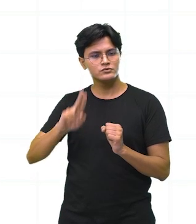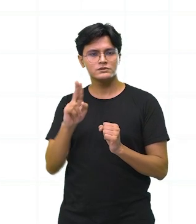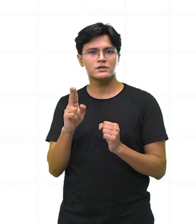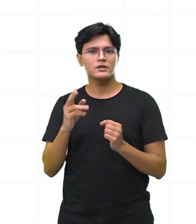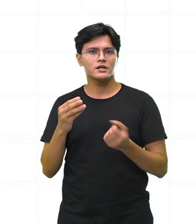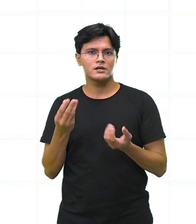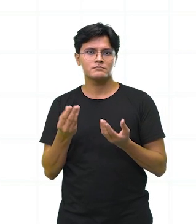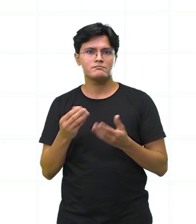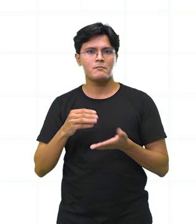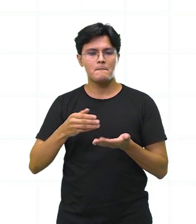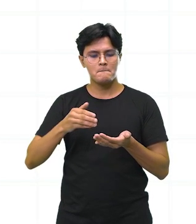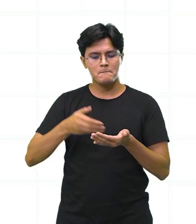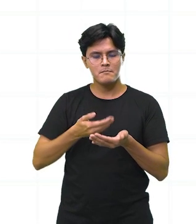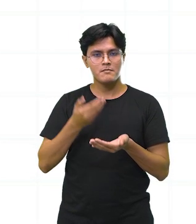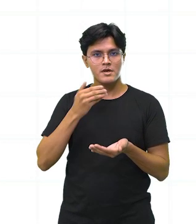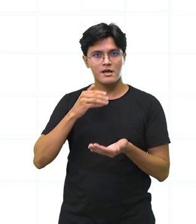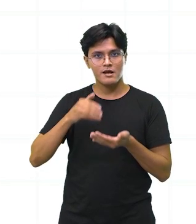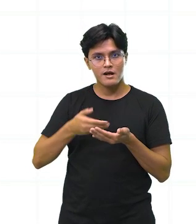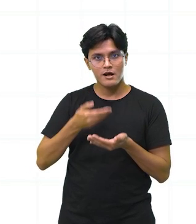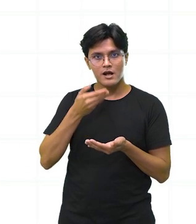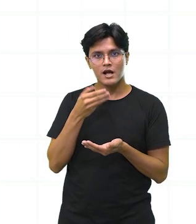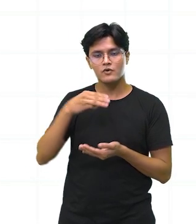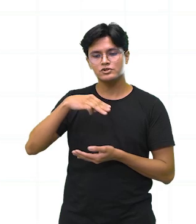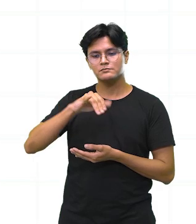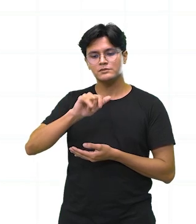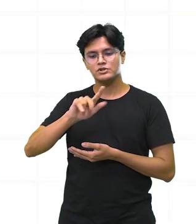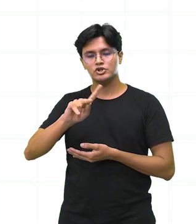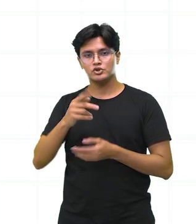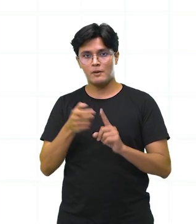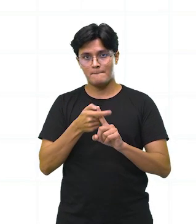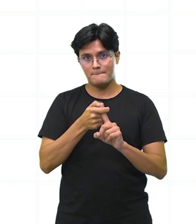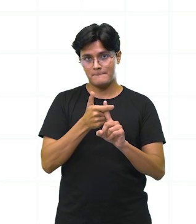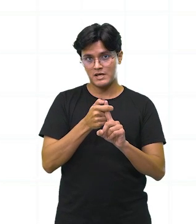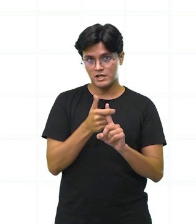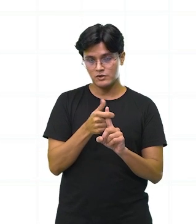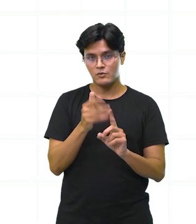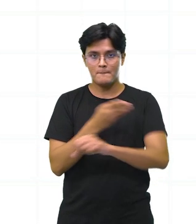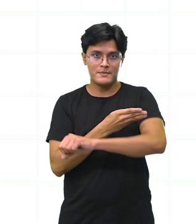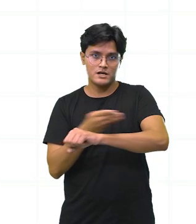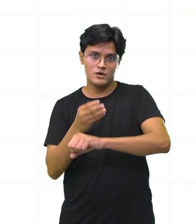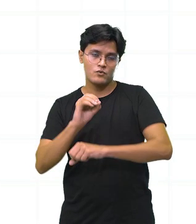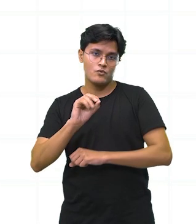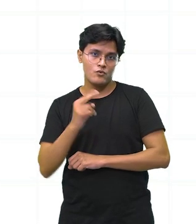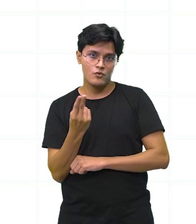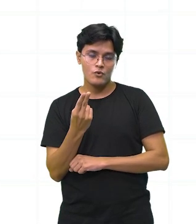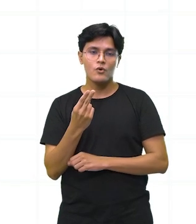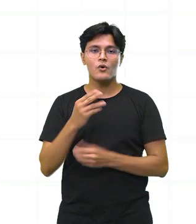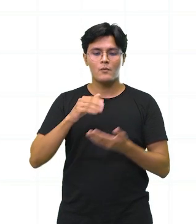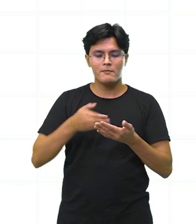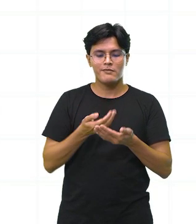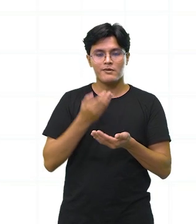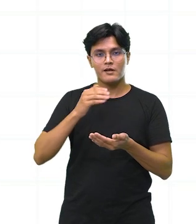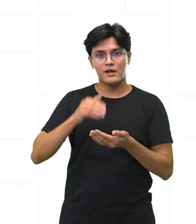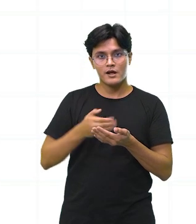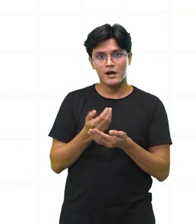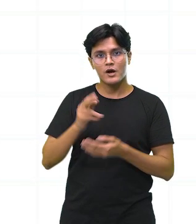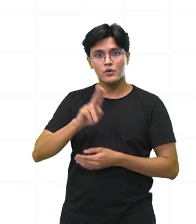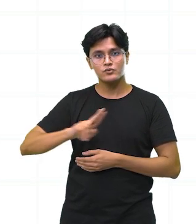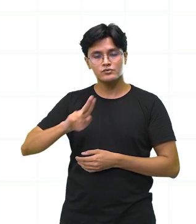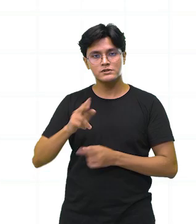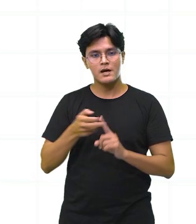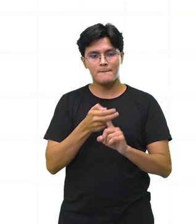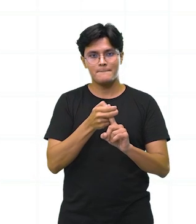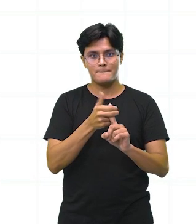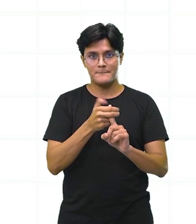branco né ou aqui o mingal de milho Amarelo em diferentes localidades do Brasil